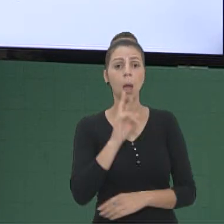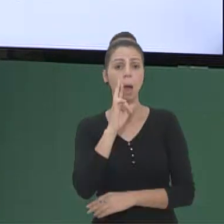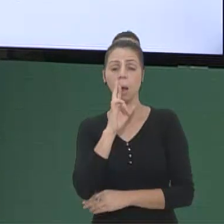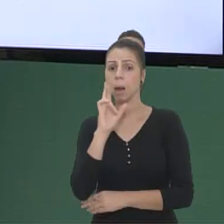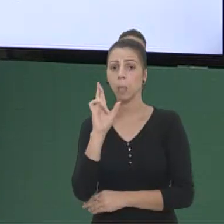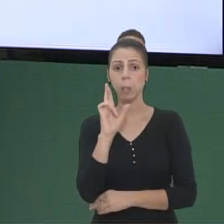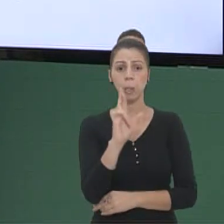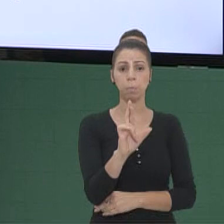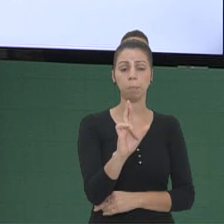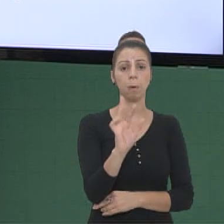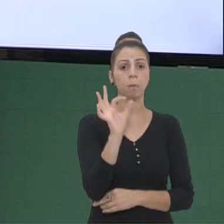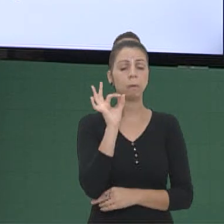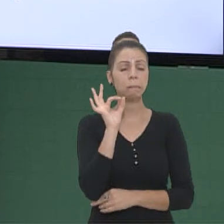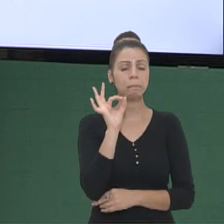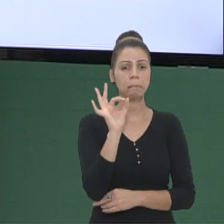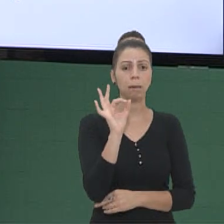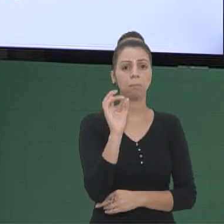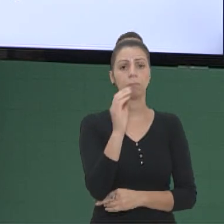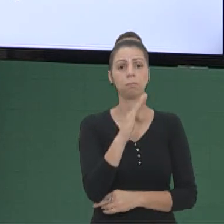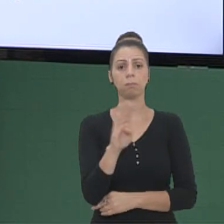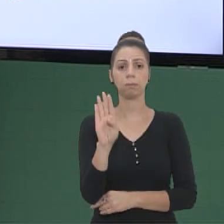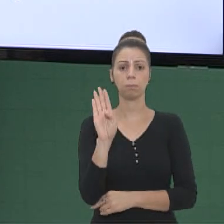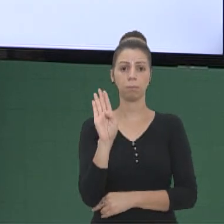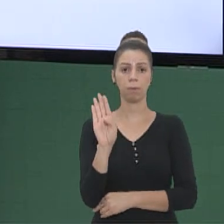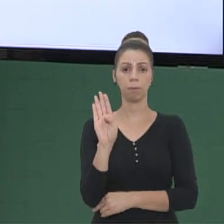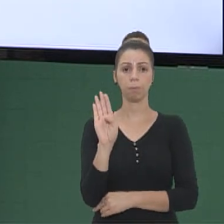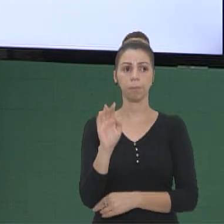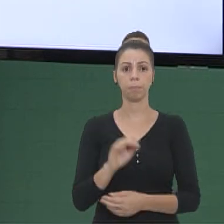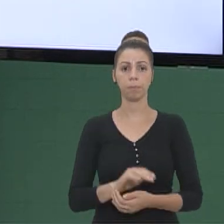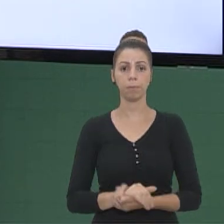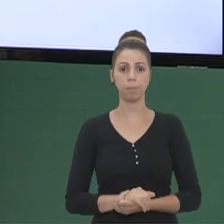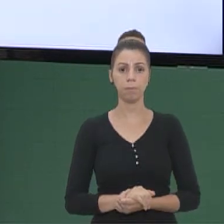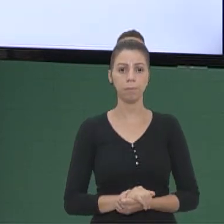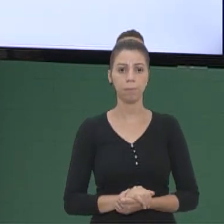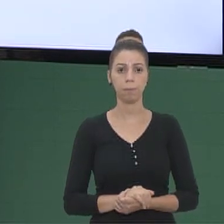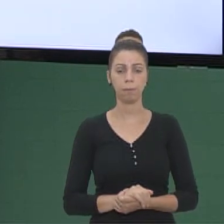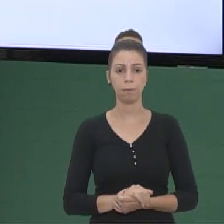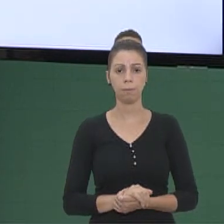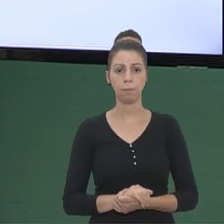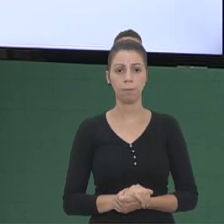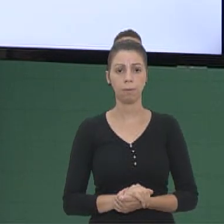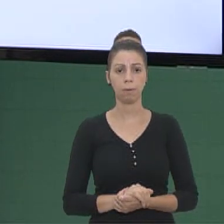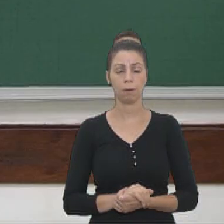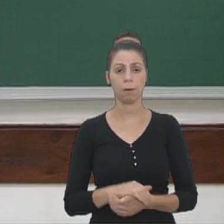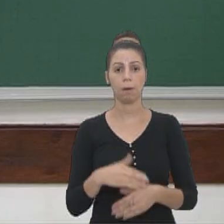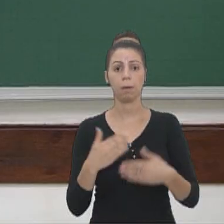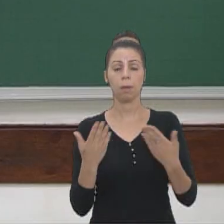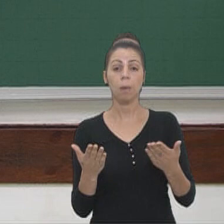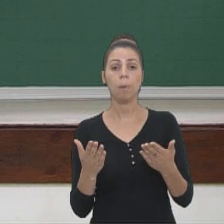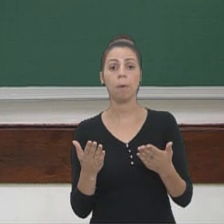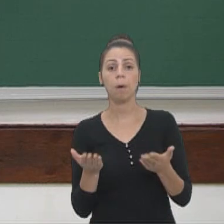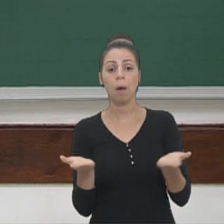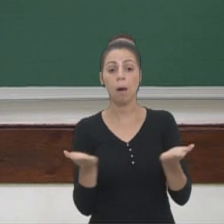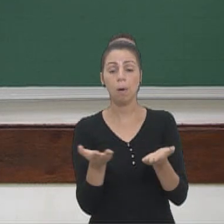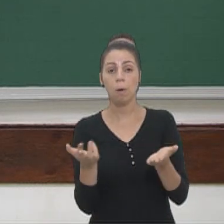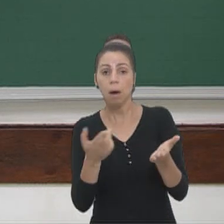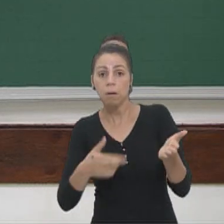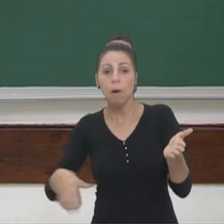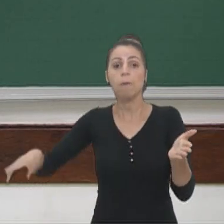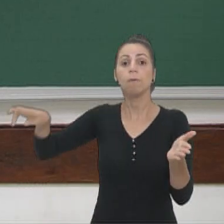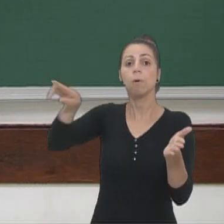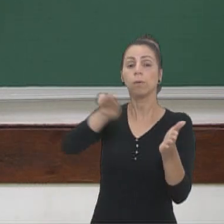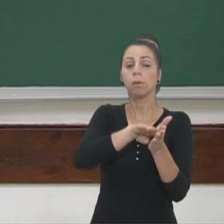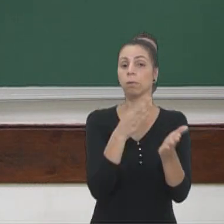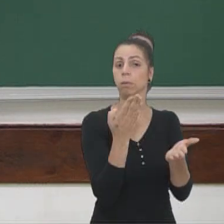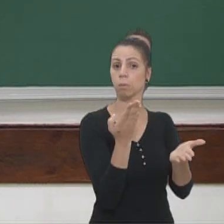No fumeis durante el viaje. Ok, pessoal? Então, fazendo um repasso do que estudamos na